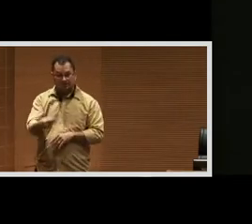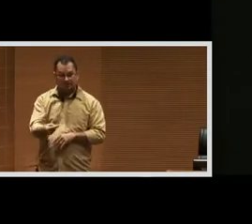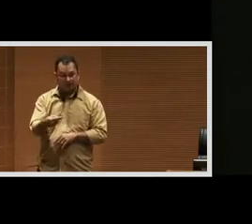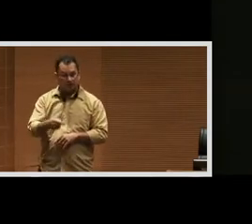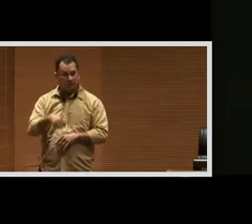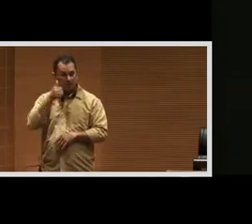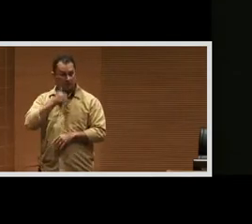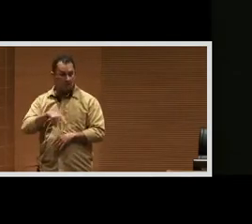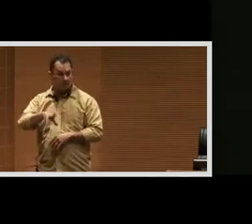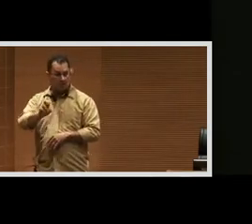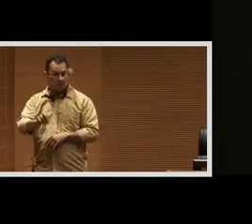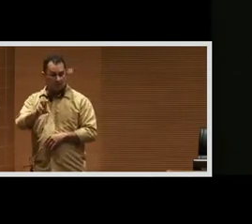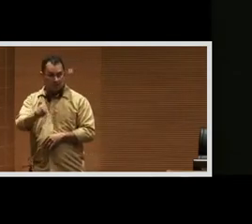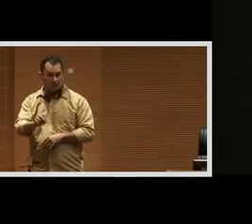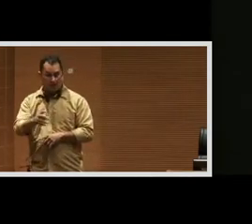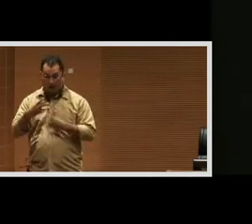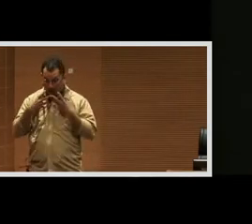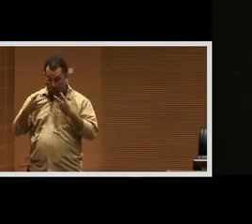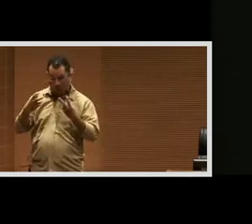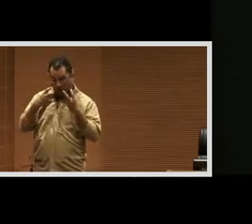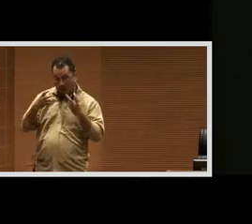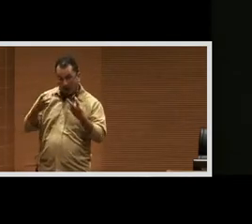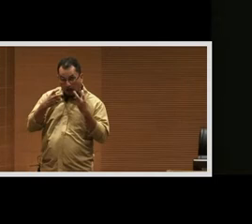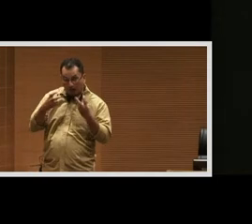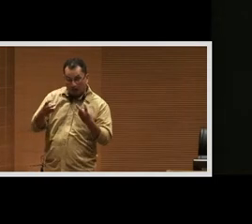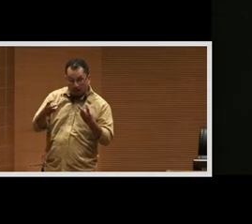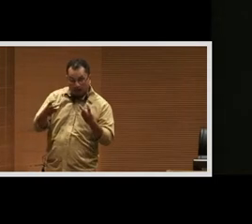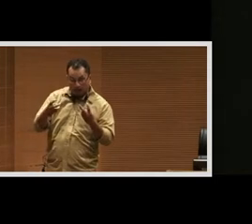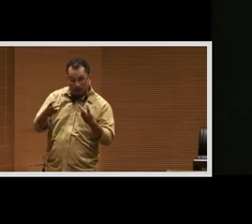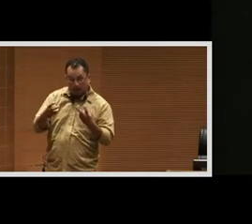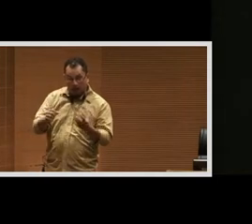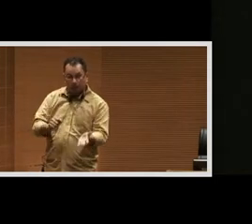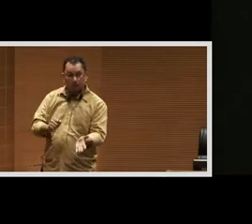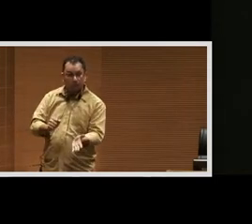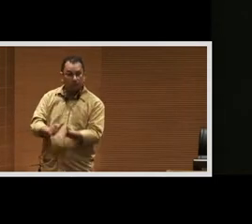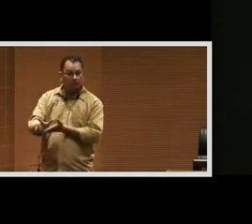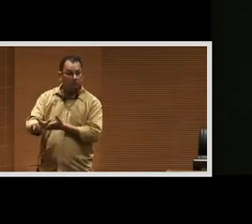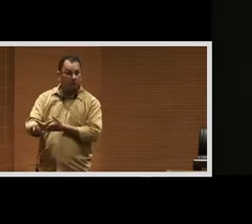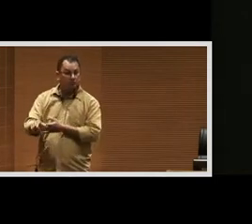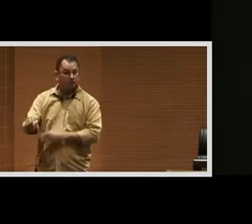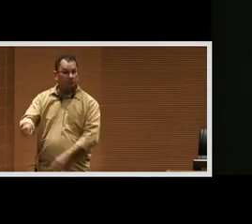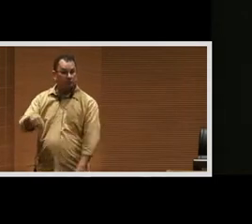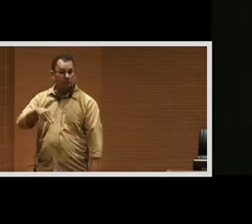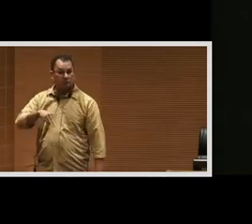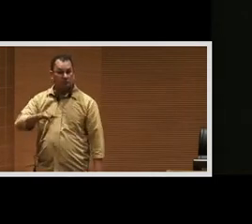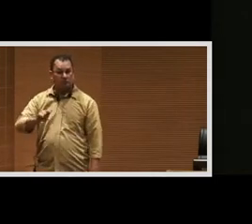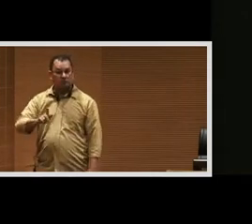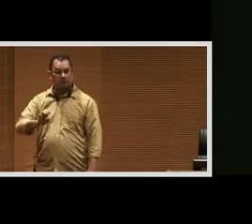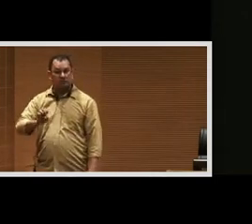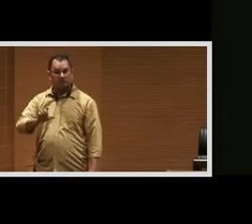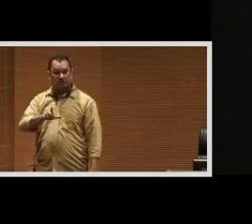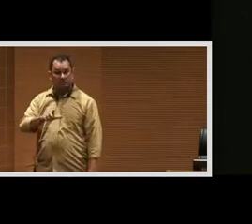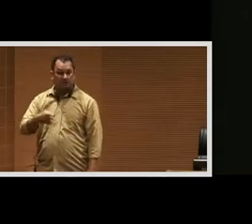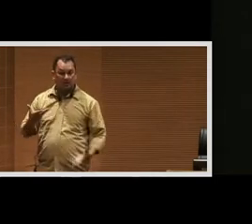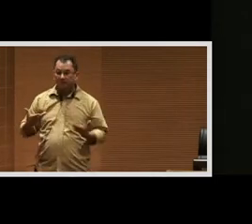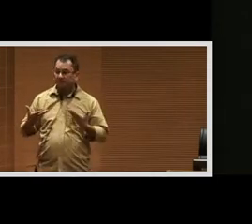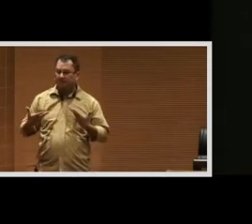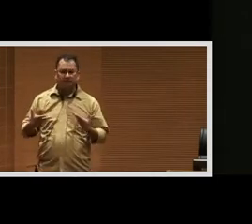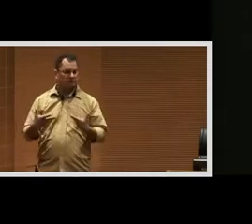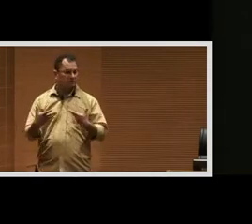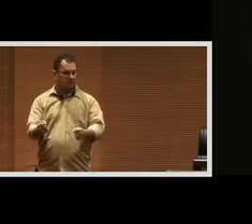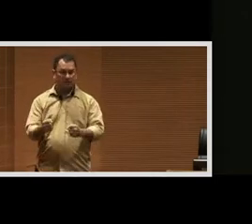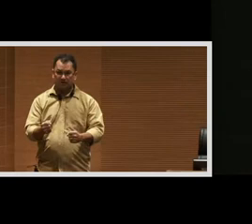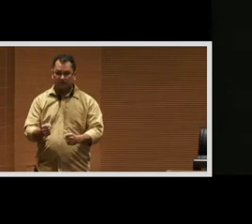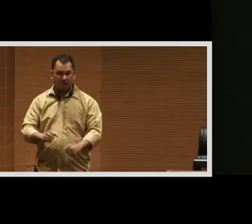avó, aos berros, botou Miguel para fora, dizendo que ela não admitia